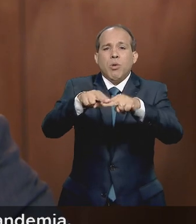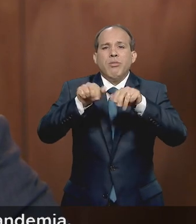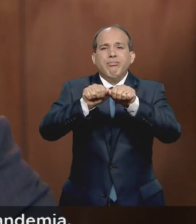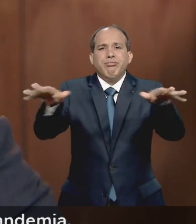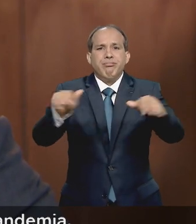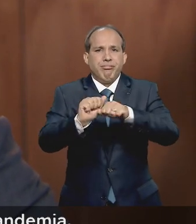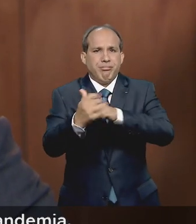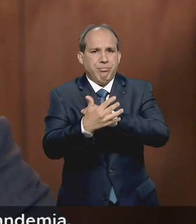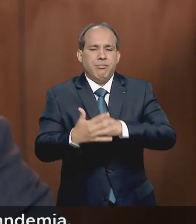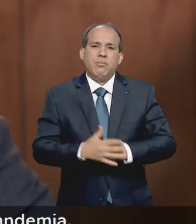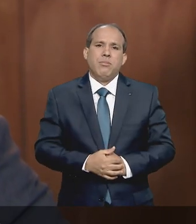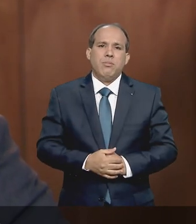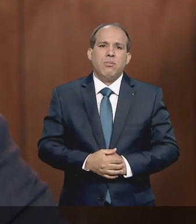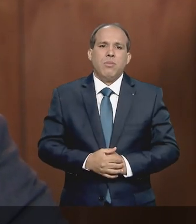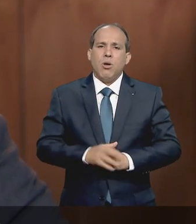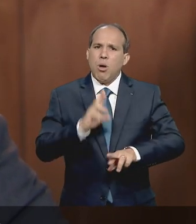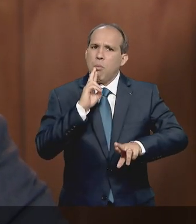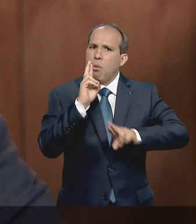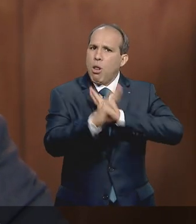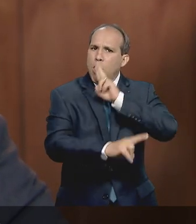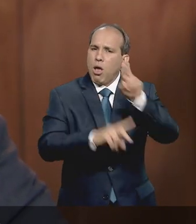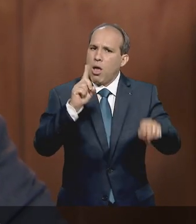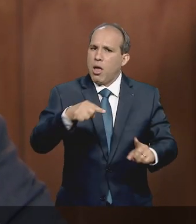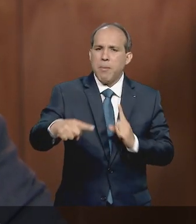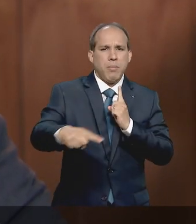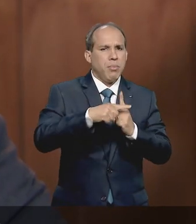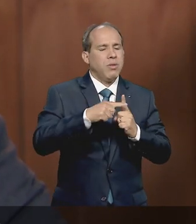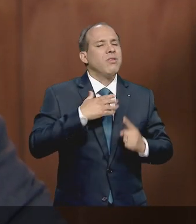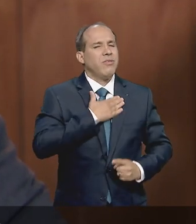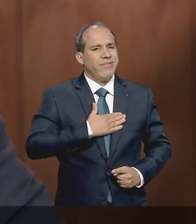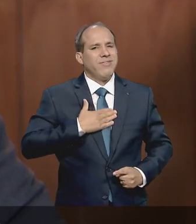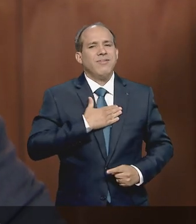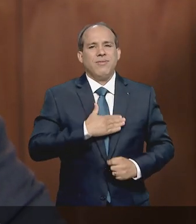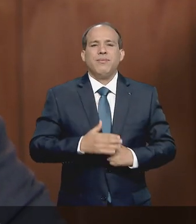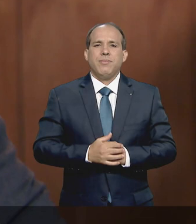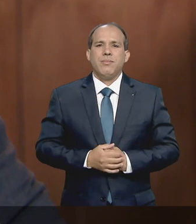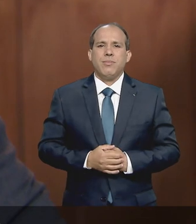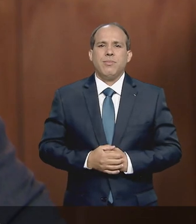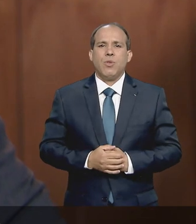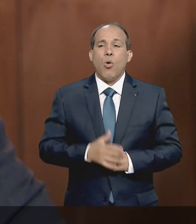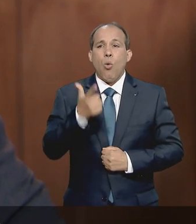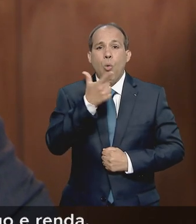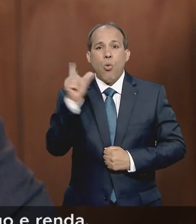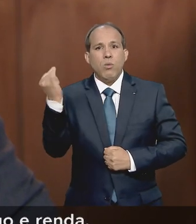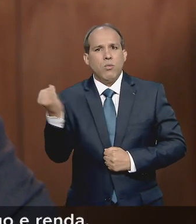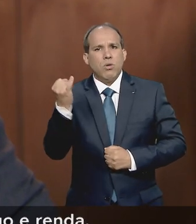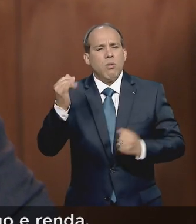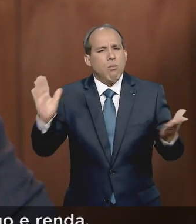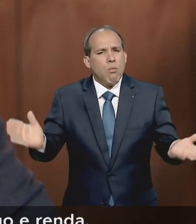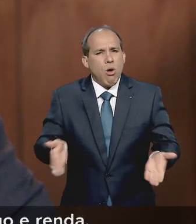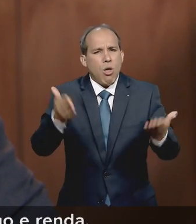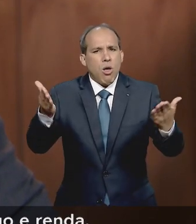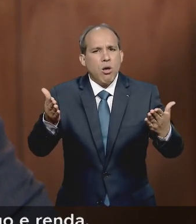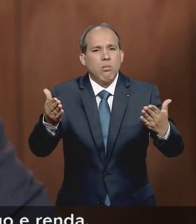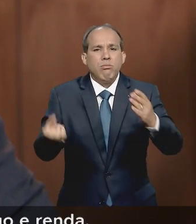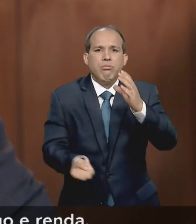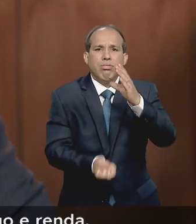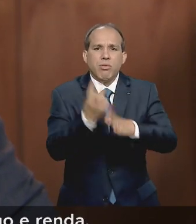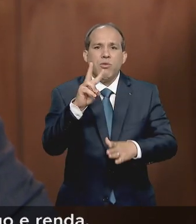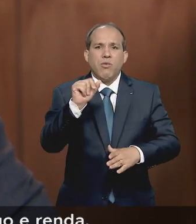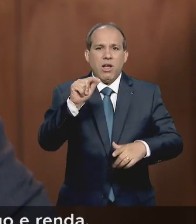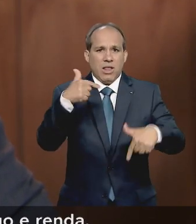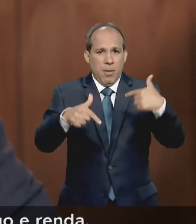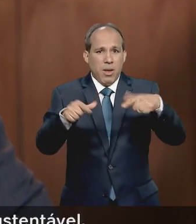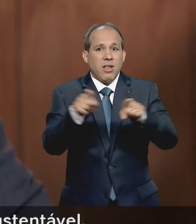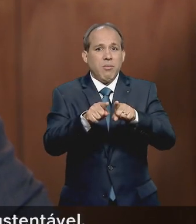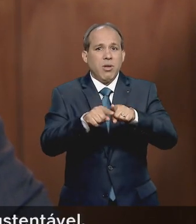em razão da pandemia os resultados têm sido muito satisfatórios outra importante estímulo para a geração